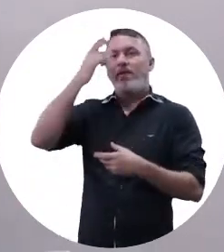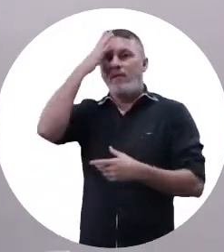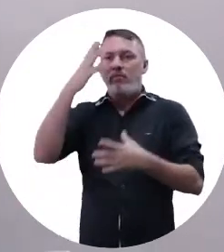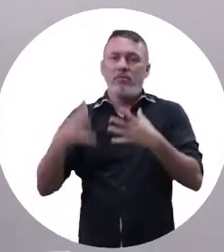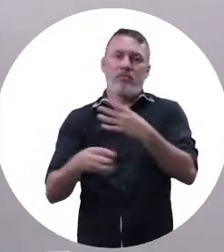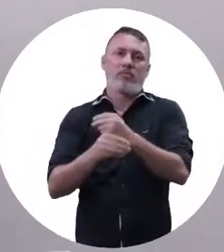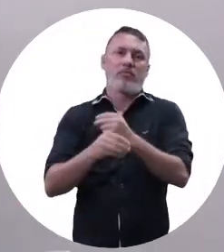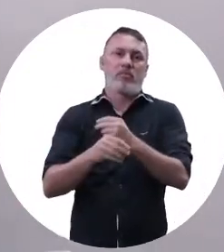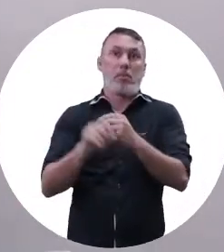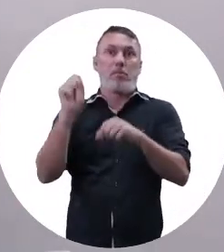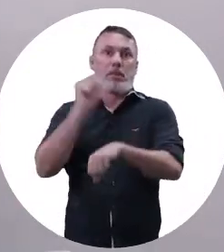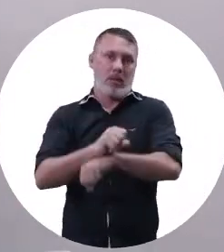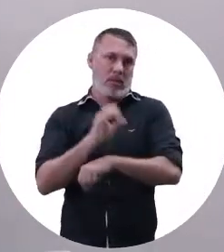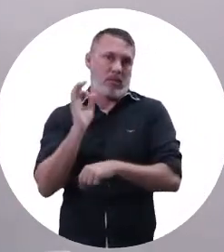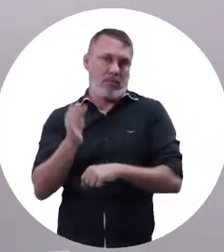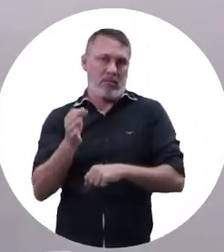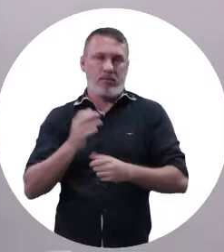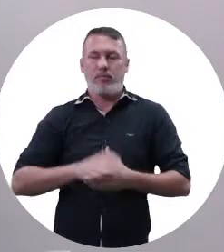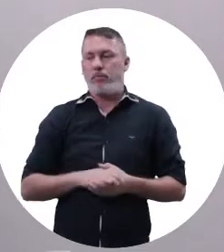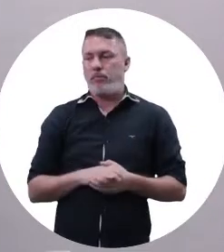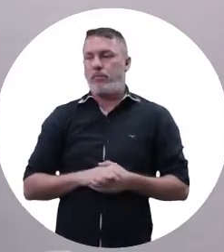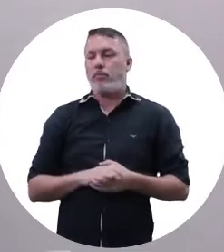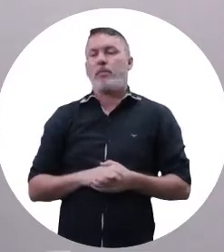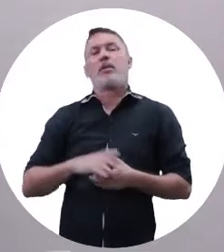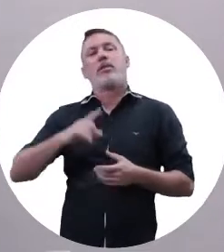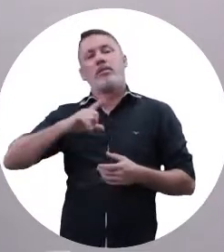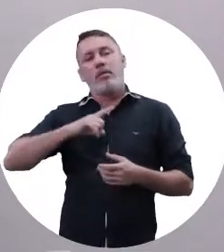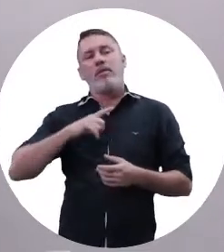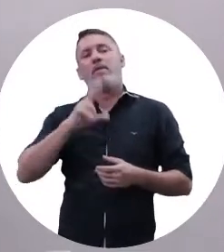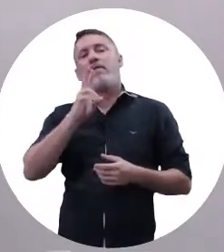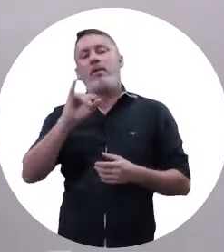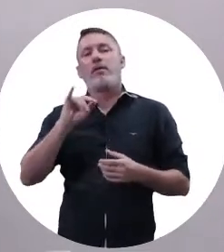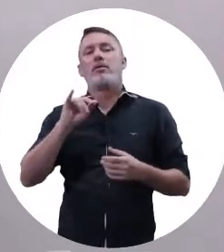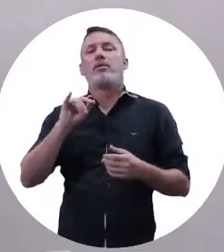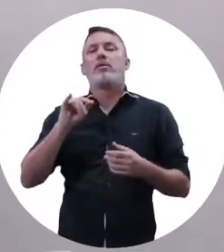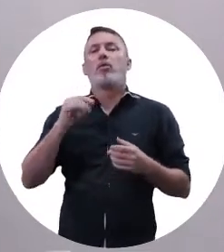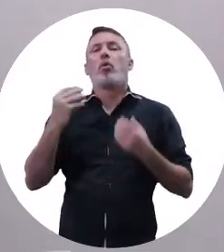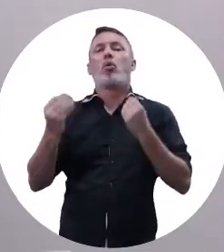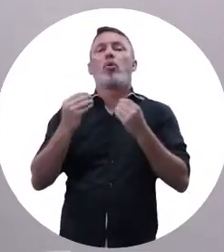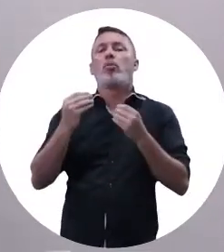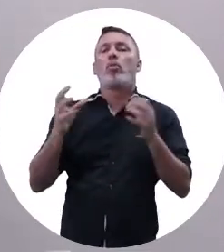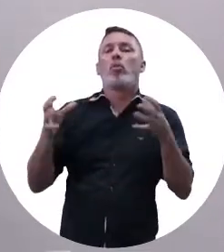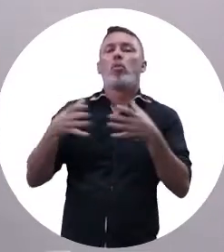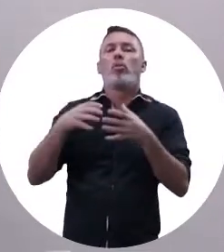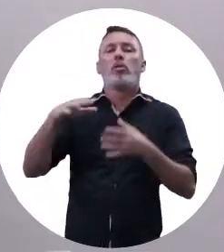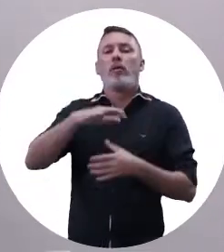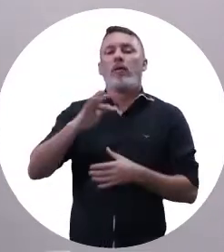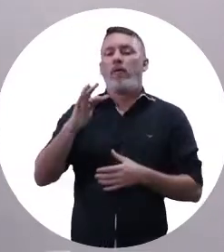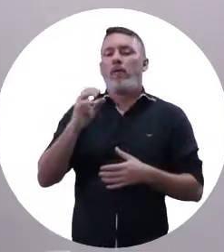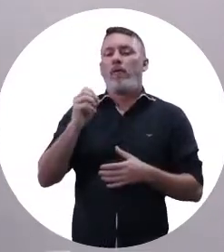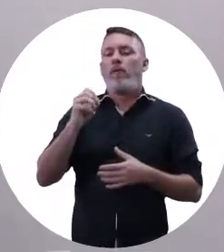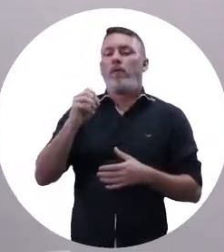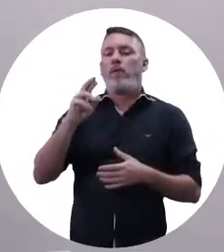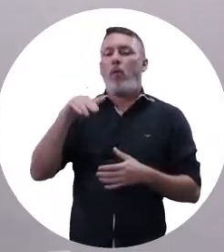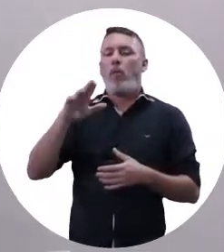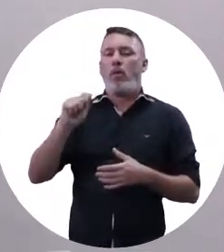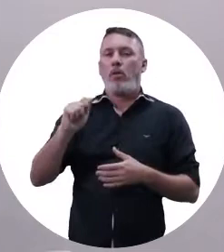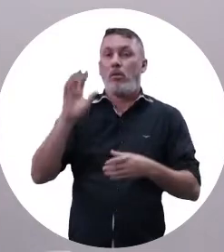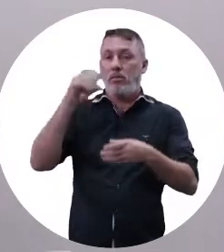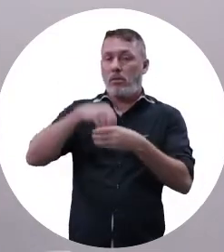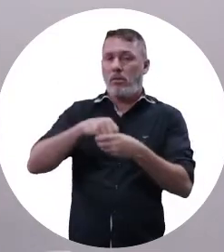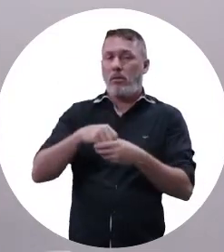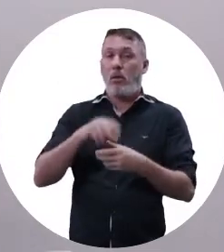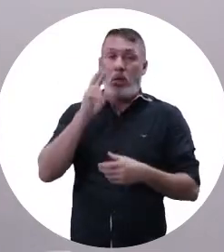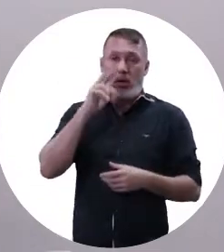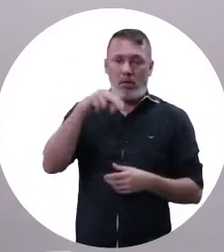fácil de ganhar um elétron para ficar estável, não é verdade? A gente pode descobrir a fórmula iônica deste composto.